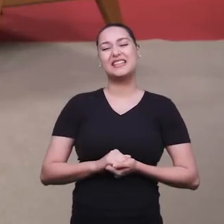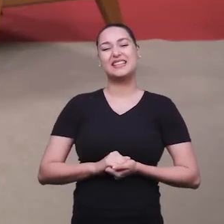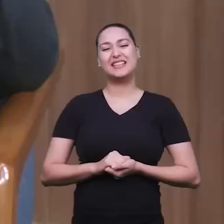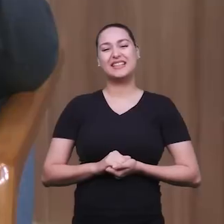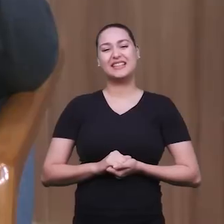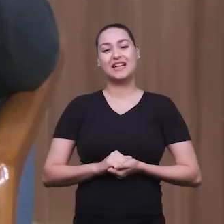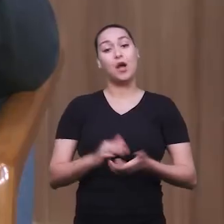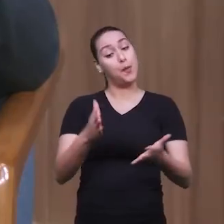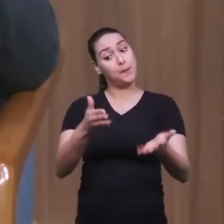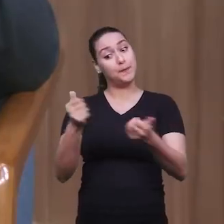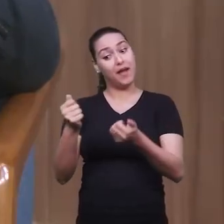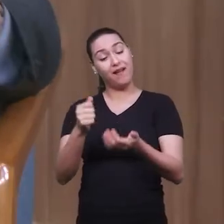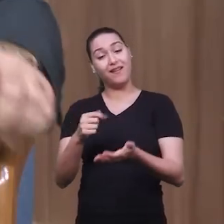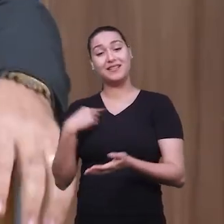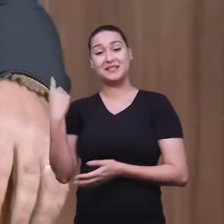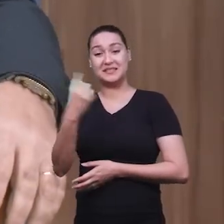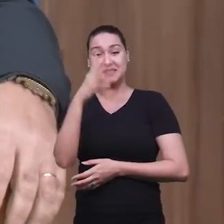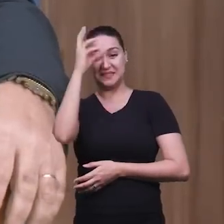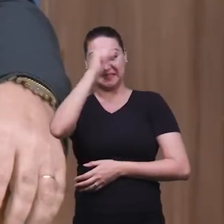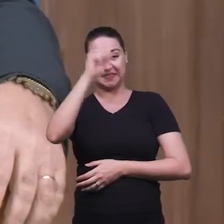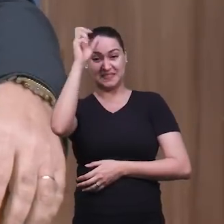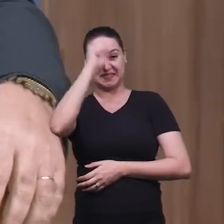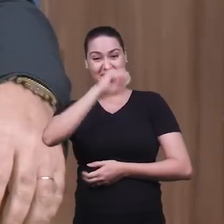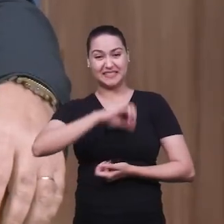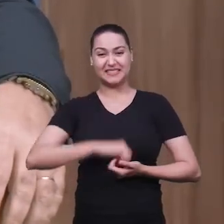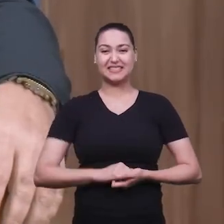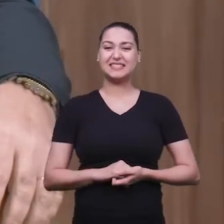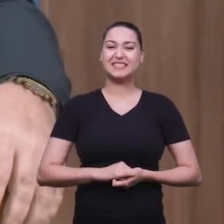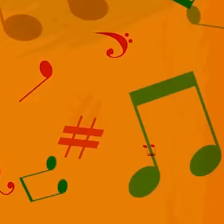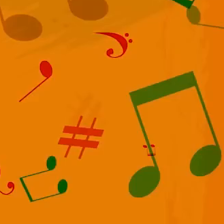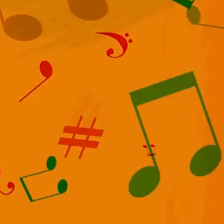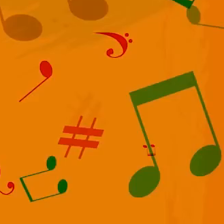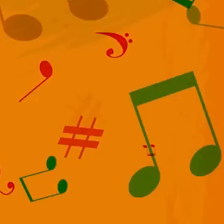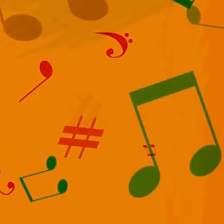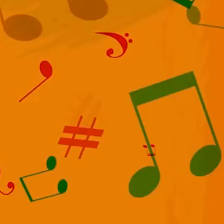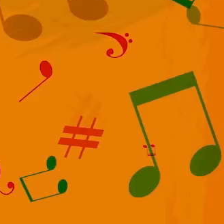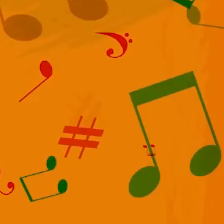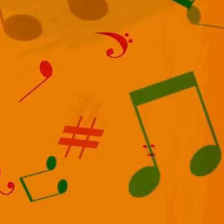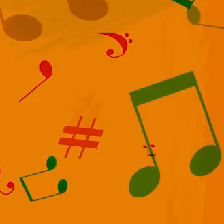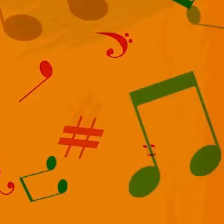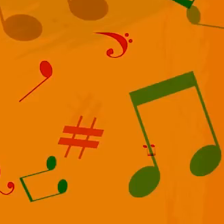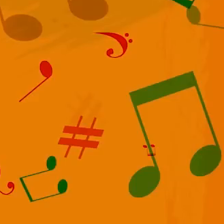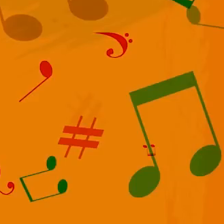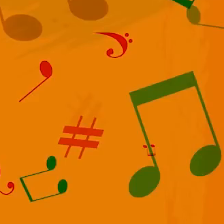instrumento. Então você já sabe, pegue o seu instrumento e vamos aprender.